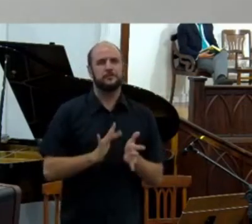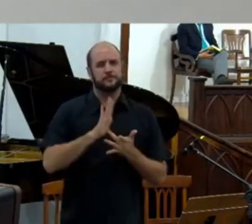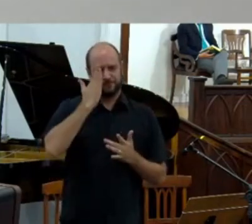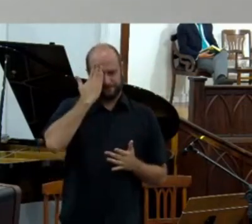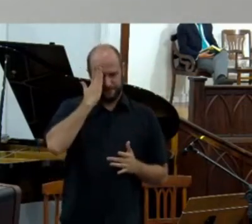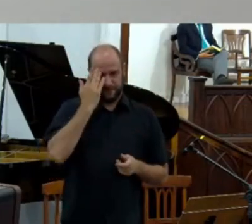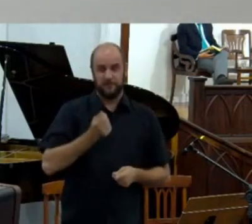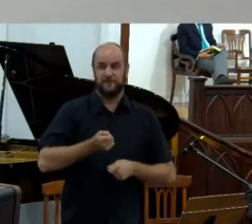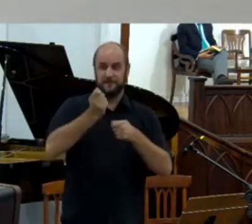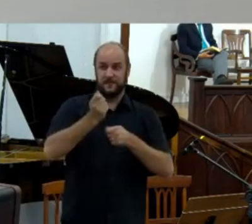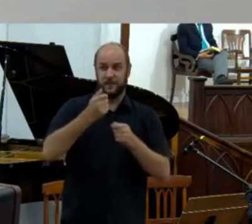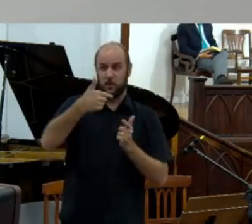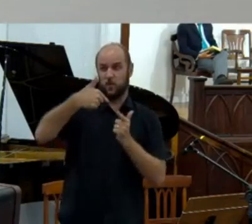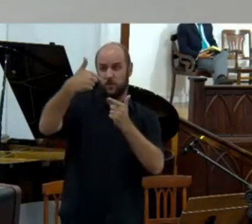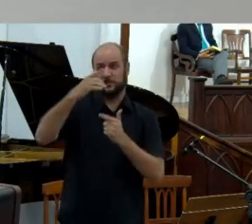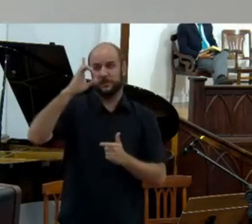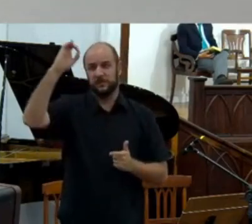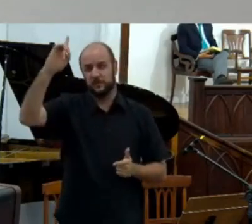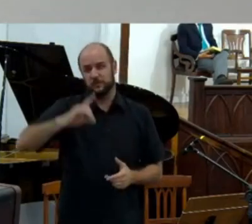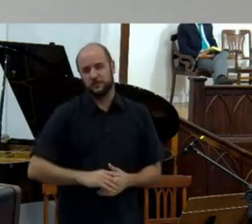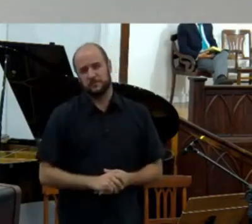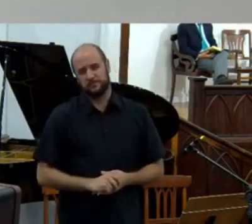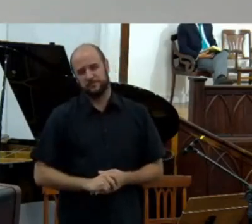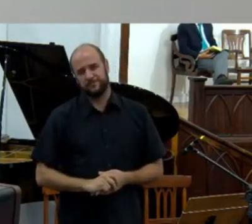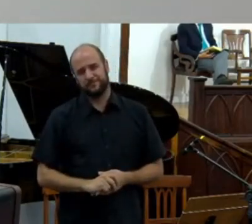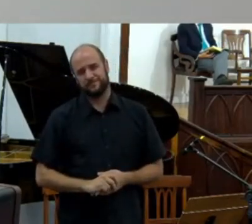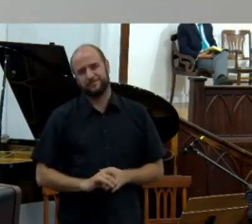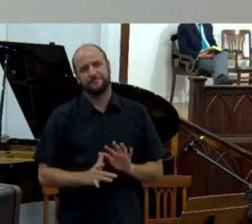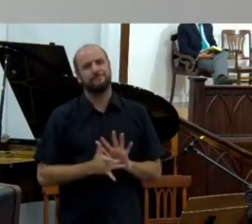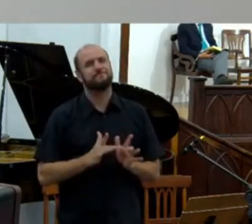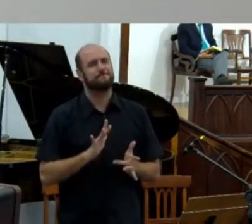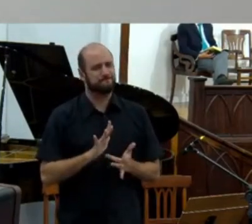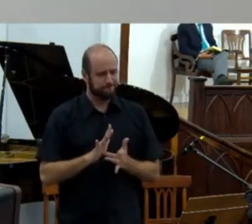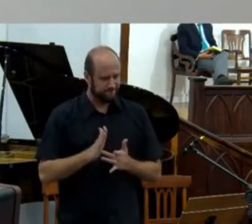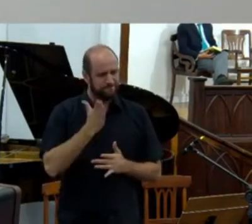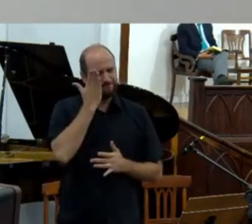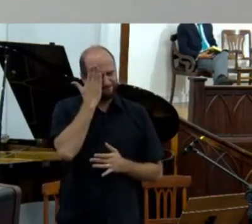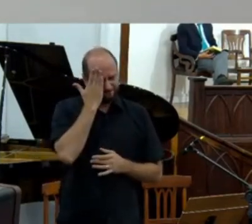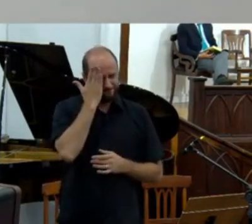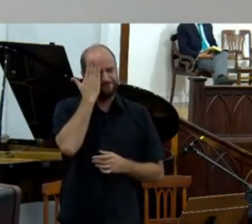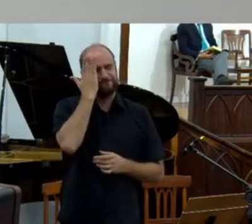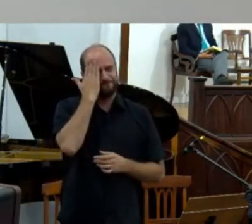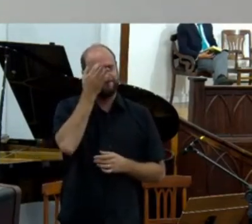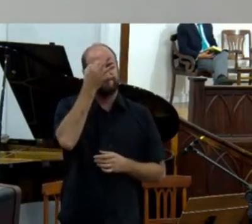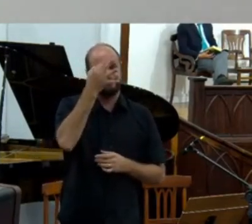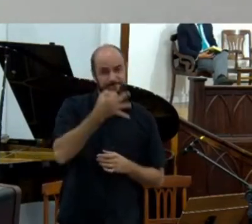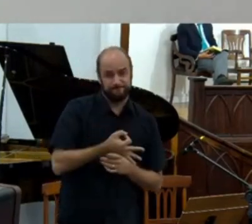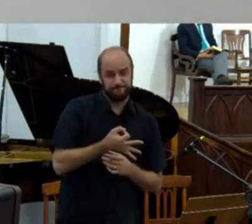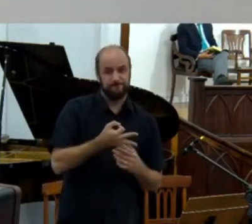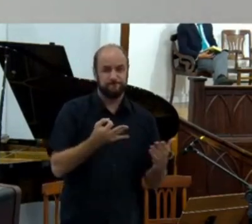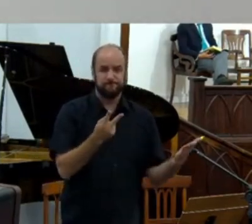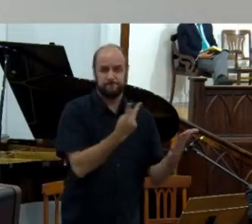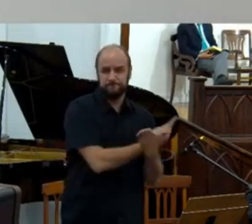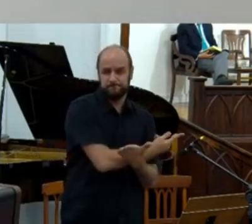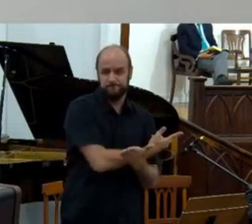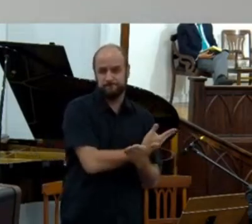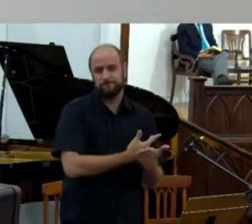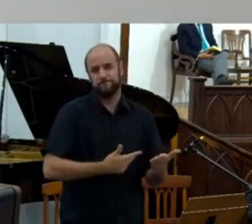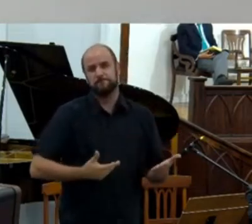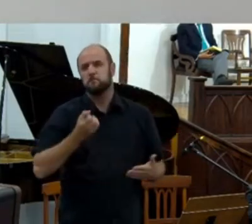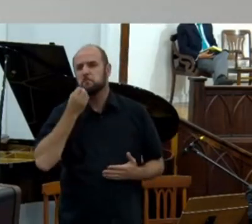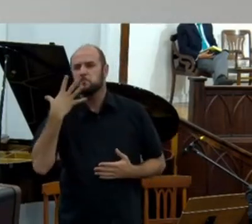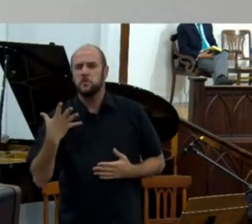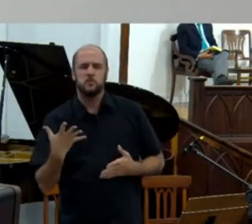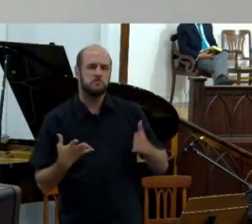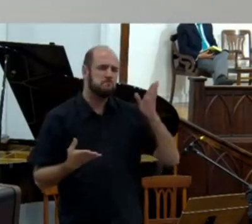Senhor Deus. Nosso Senhor Jesus Cristo sabe o que é certo e o que é errado, o que é